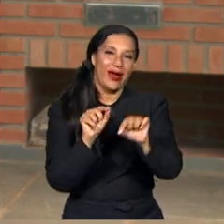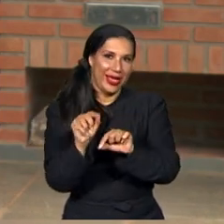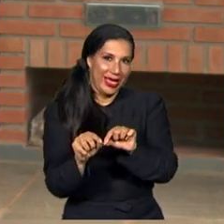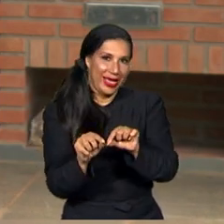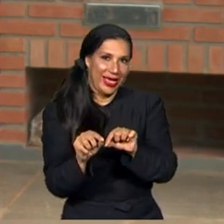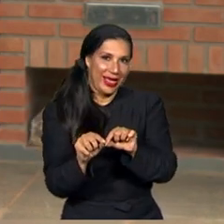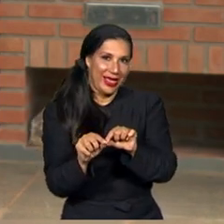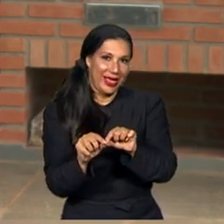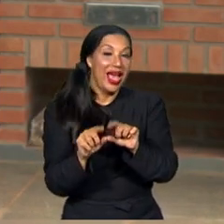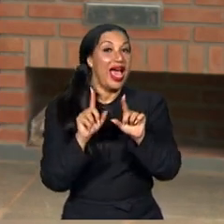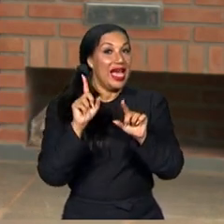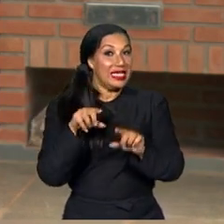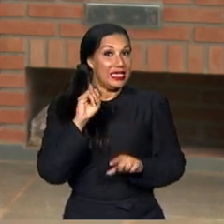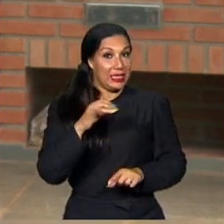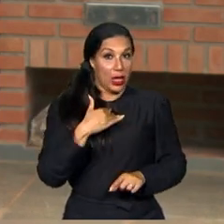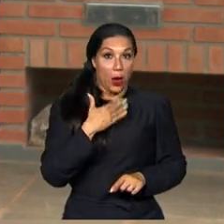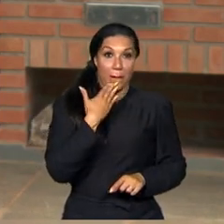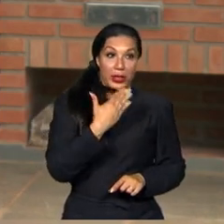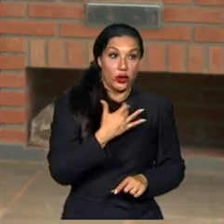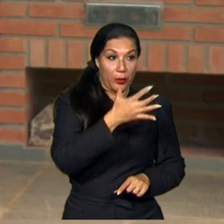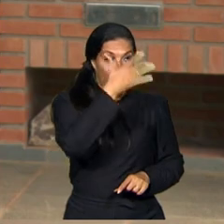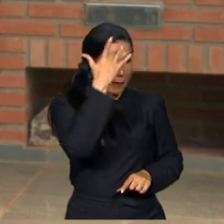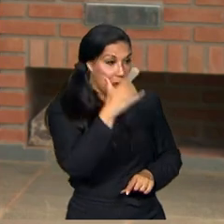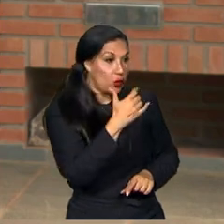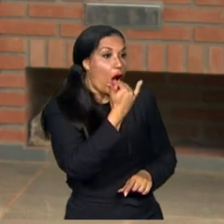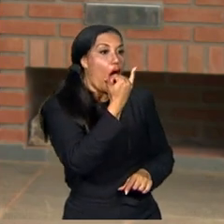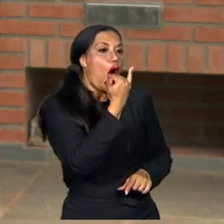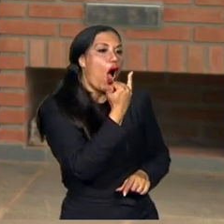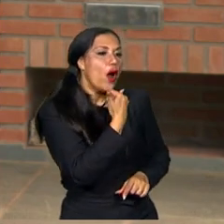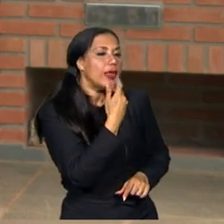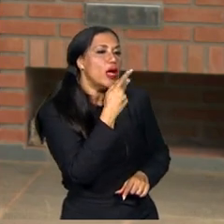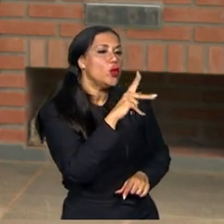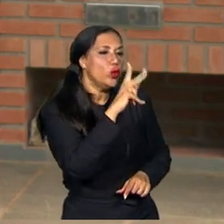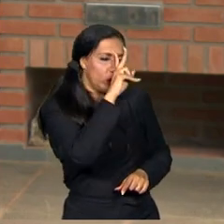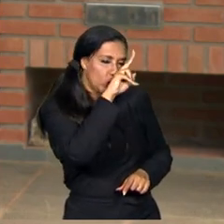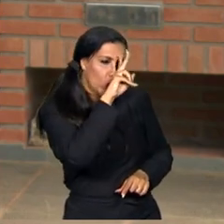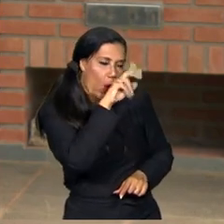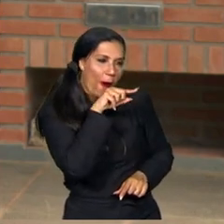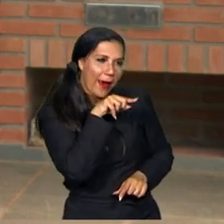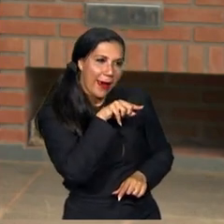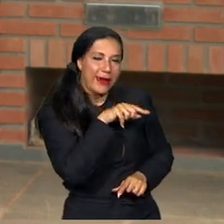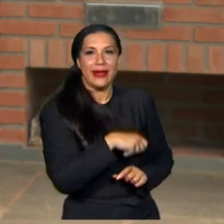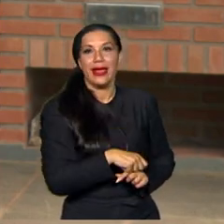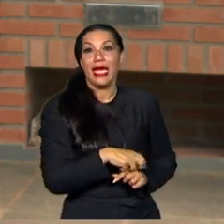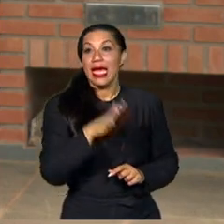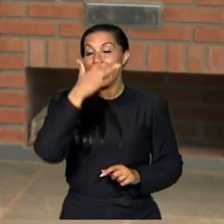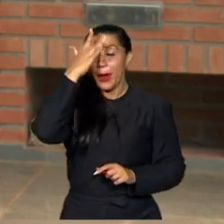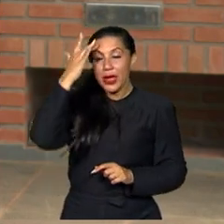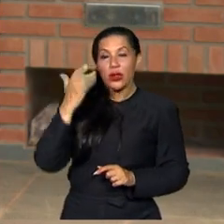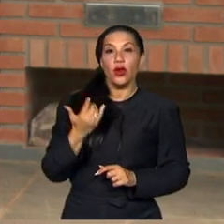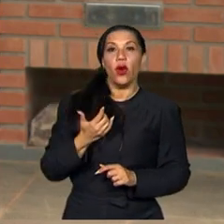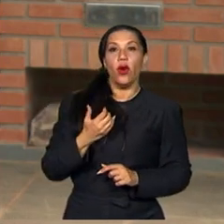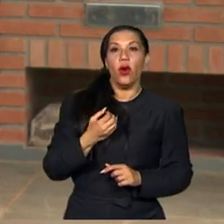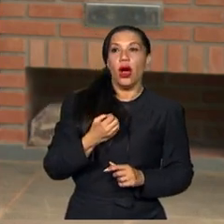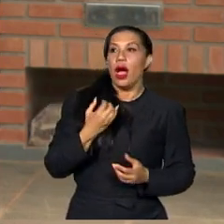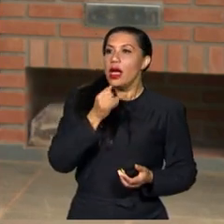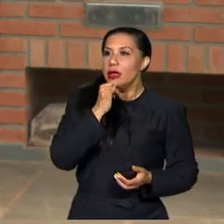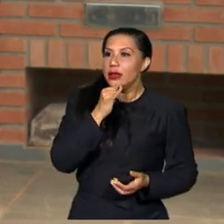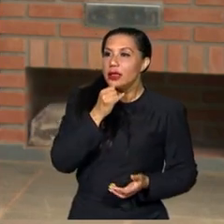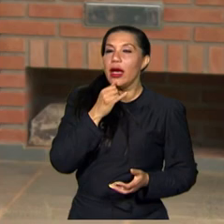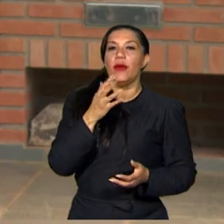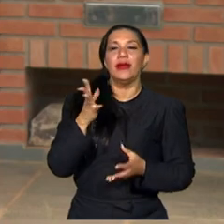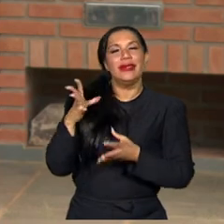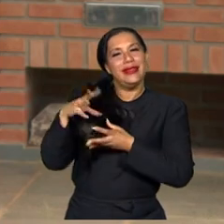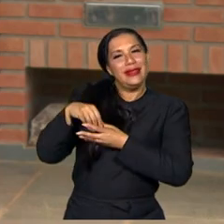que se eu pedir para alguém contar a sua história, né, e essa pessoa tiver um grande envolvimento com o